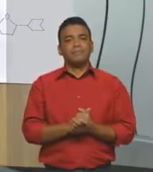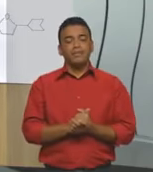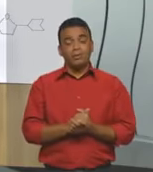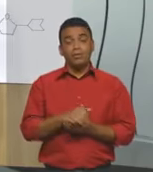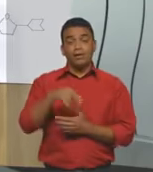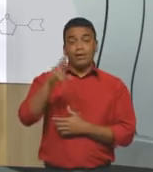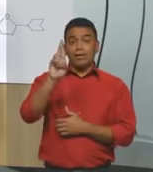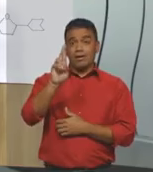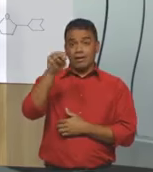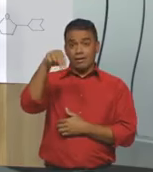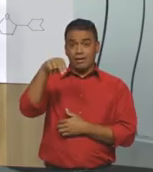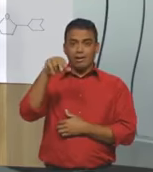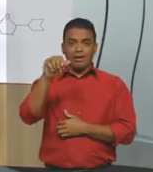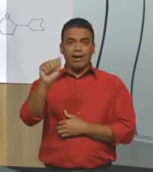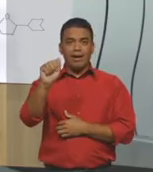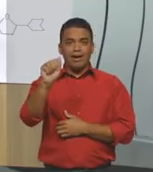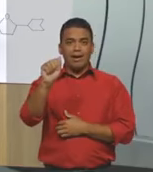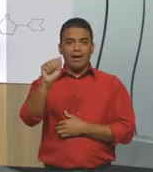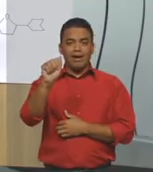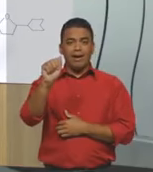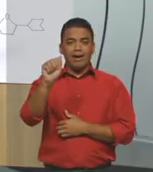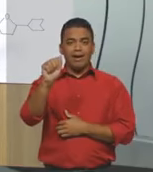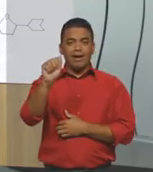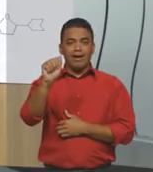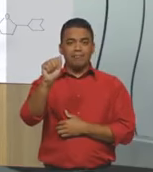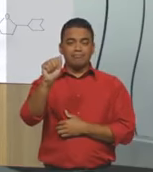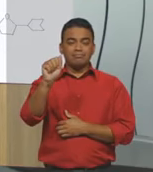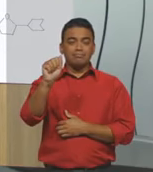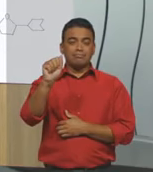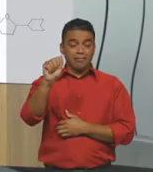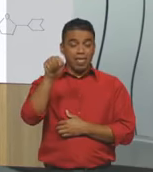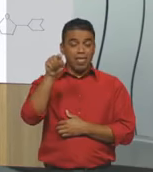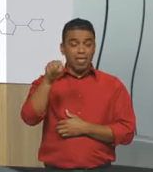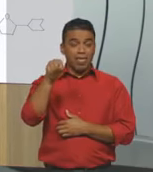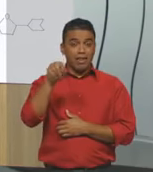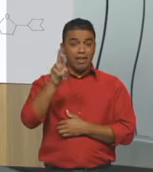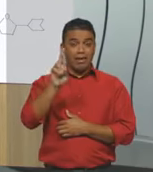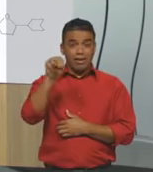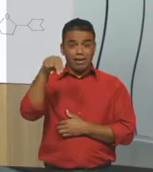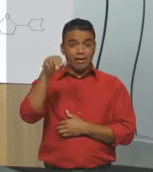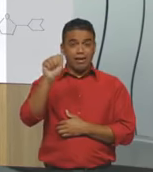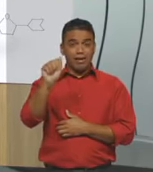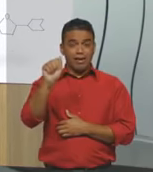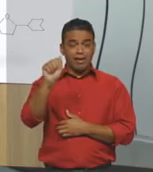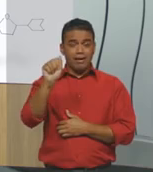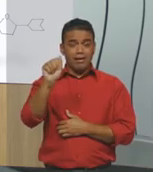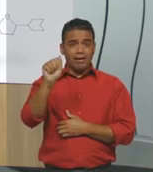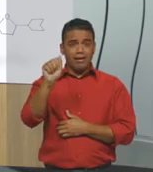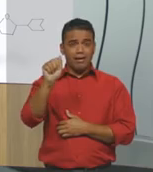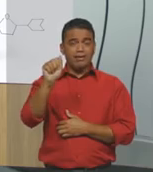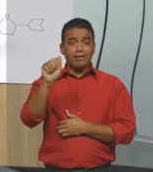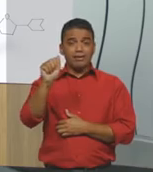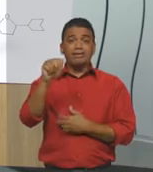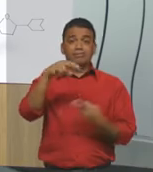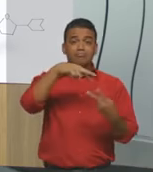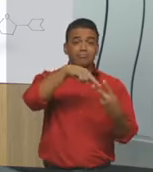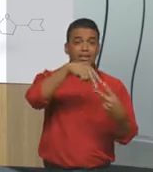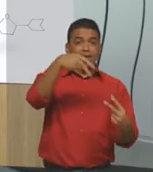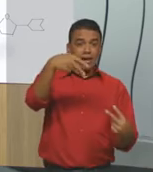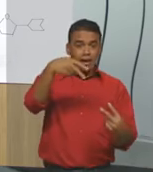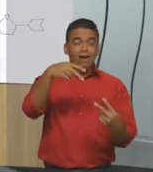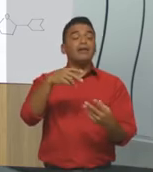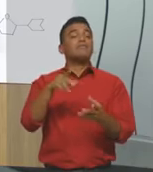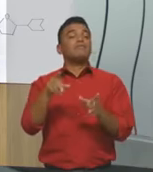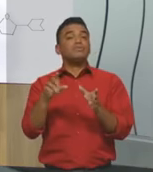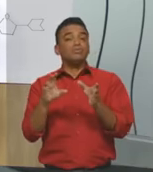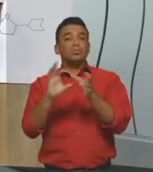RNA, né, ele vai ser, então, o intermediário, a ponte entre o DNA e um